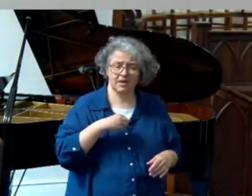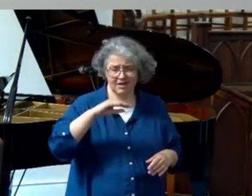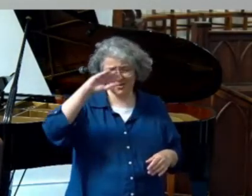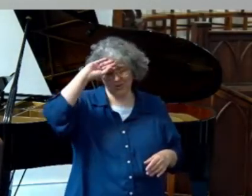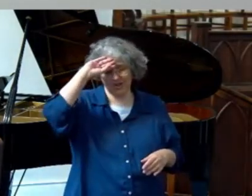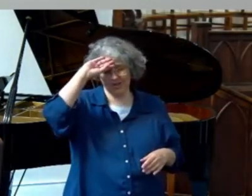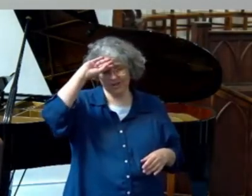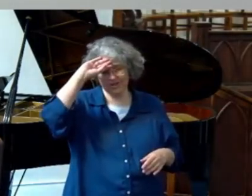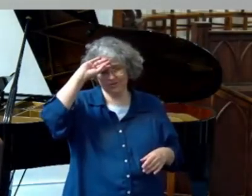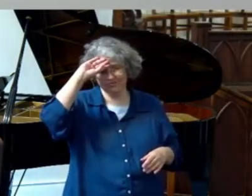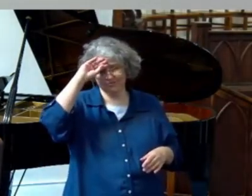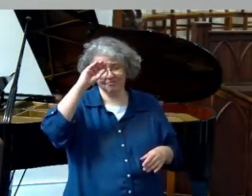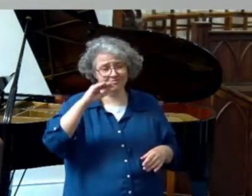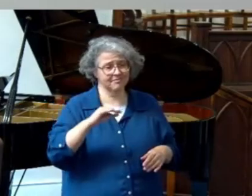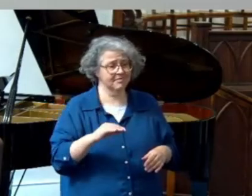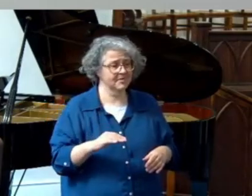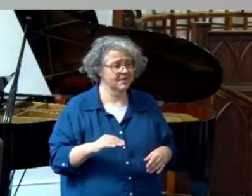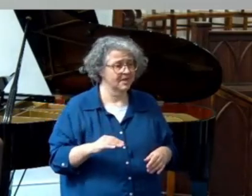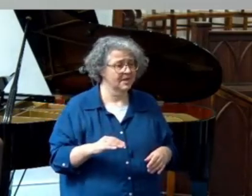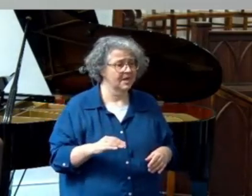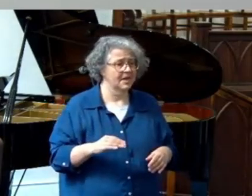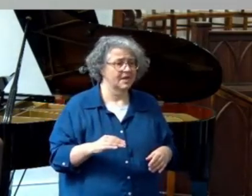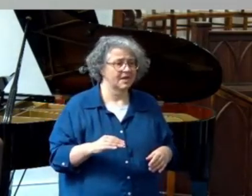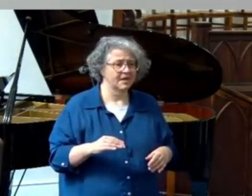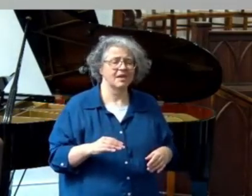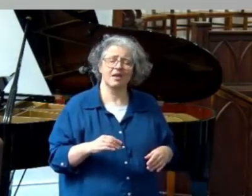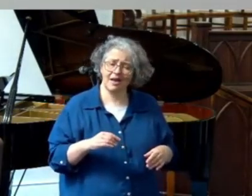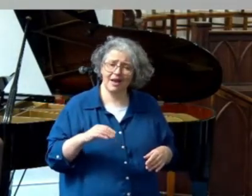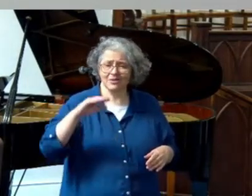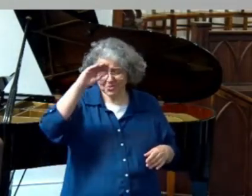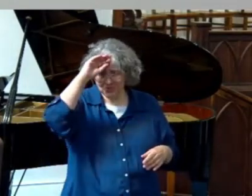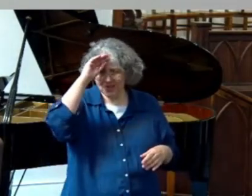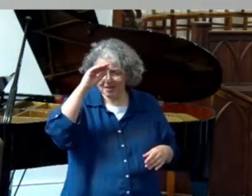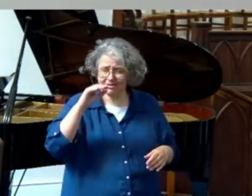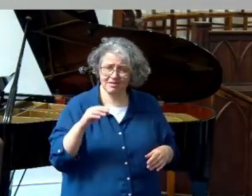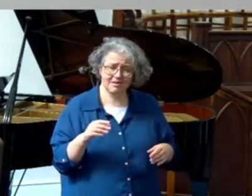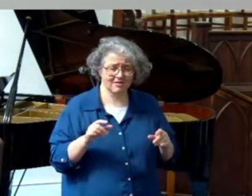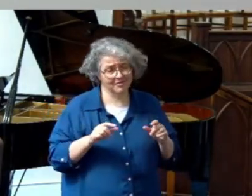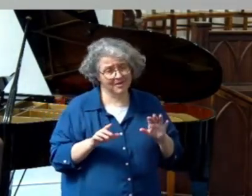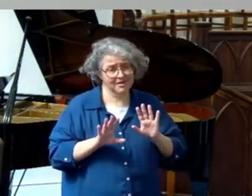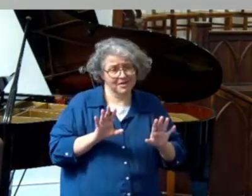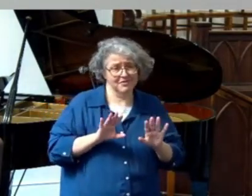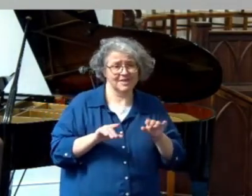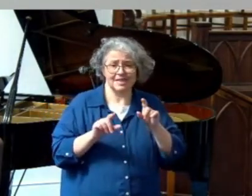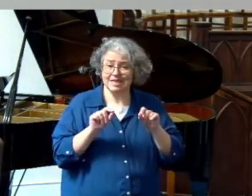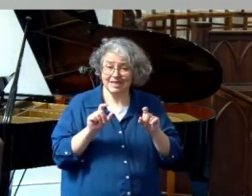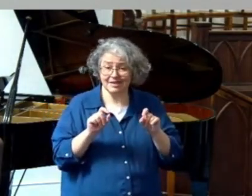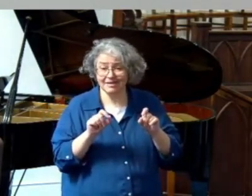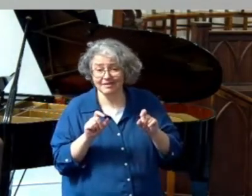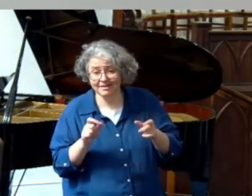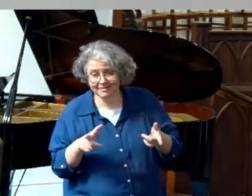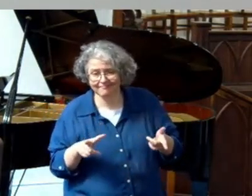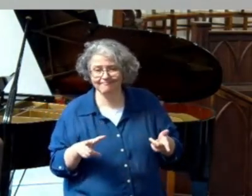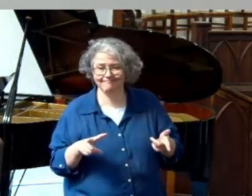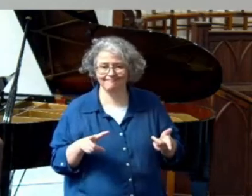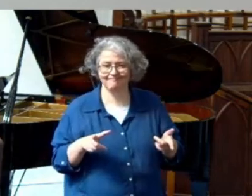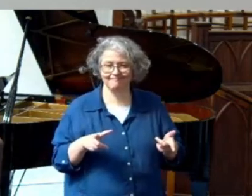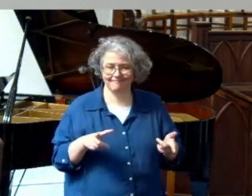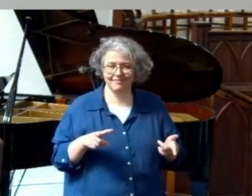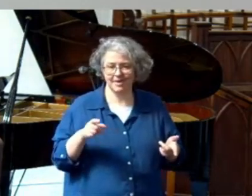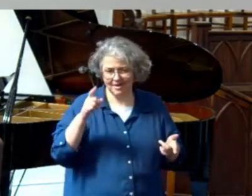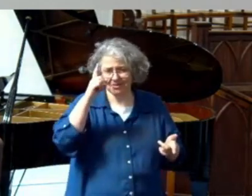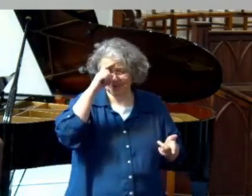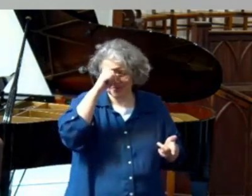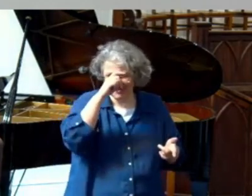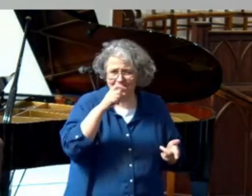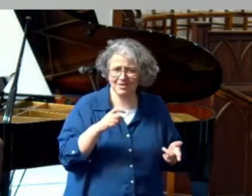fazer melhor. Eu quero servir mais. Eu quero pensar mais em Ti do que em mim. Irmãos,